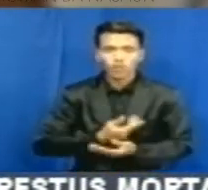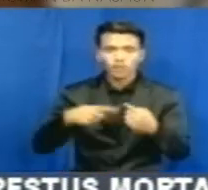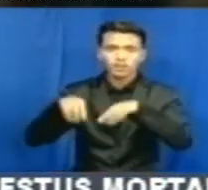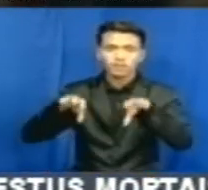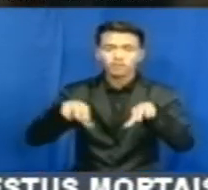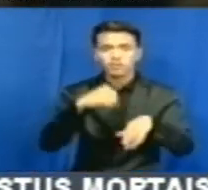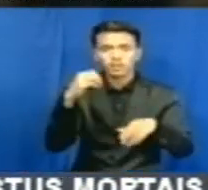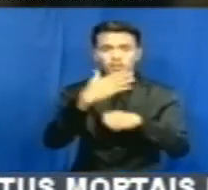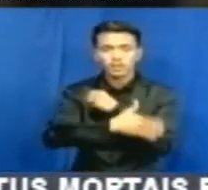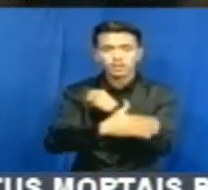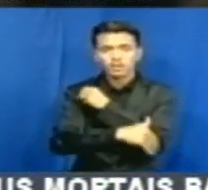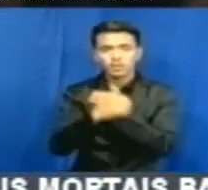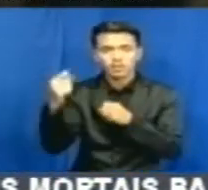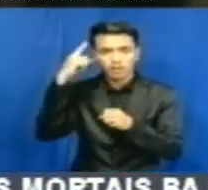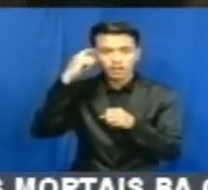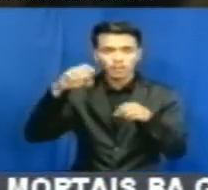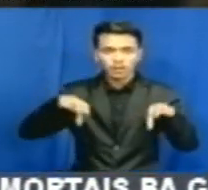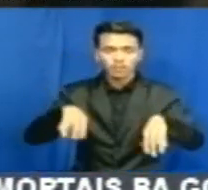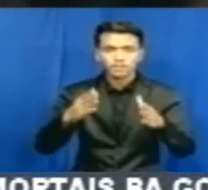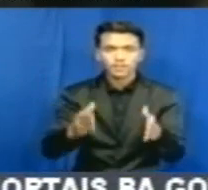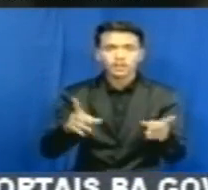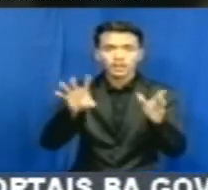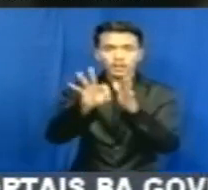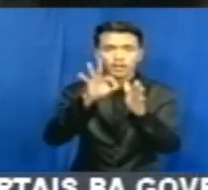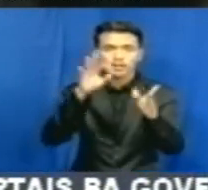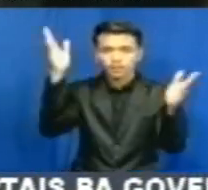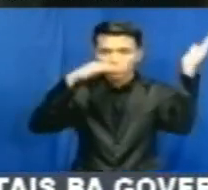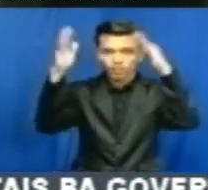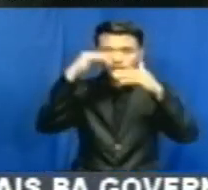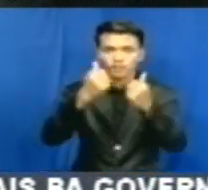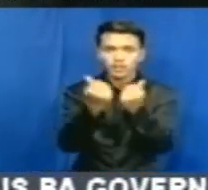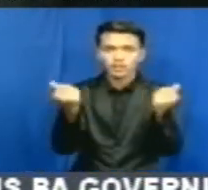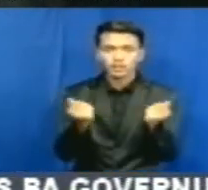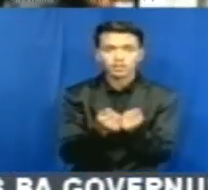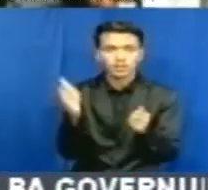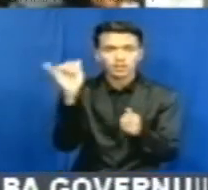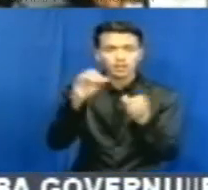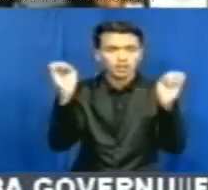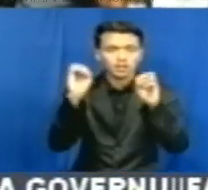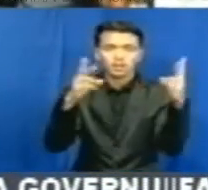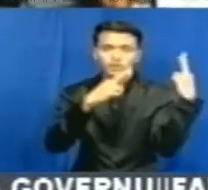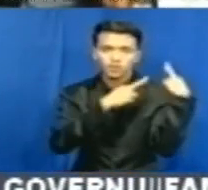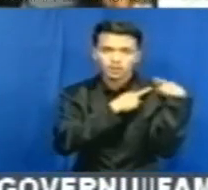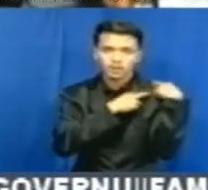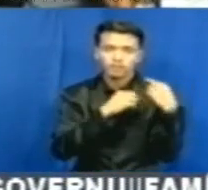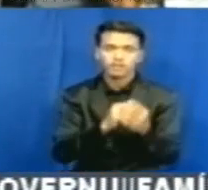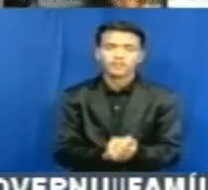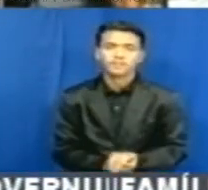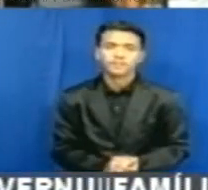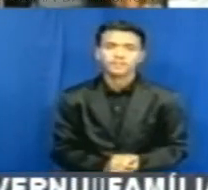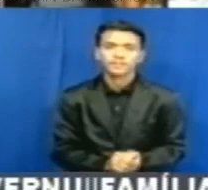relio. Tamba trabalhador Sira, quando retam problema, agência Sira ne la responsabiliza. Timudo